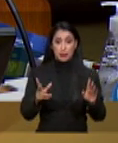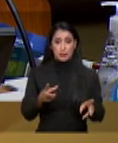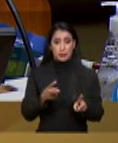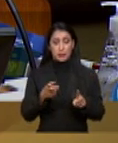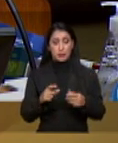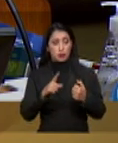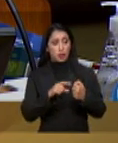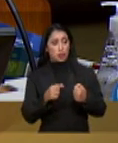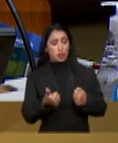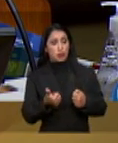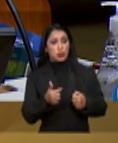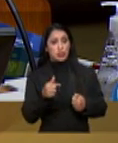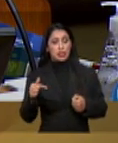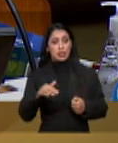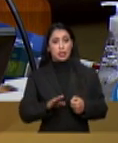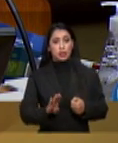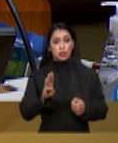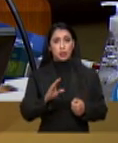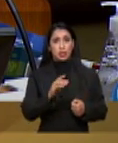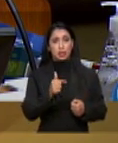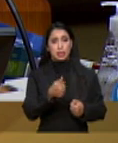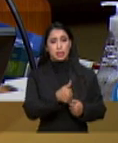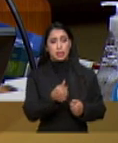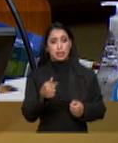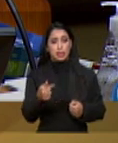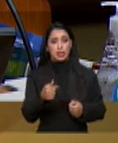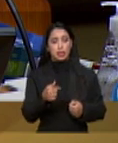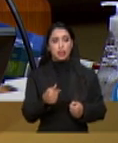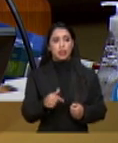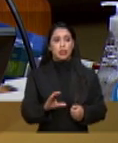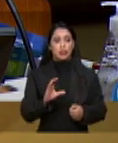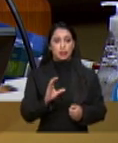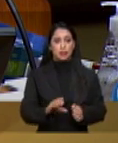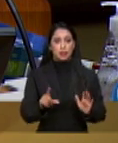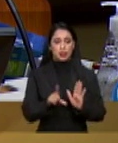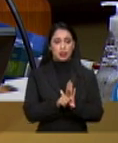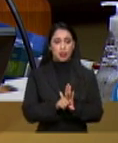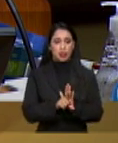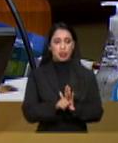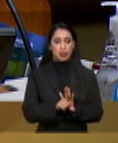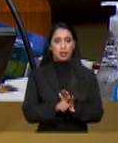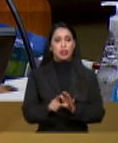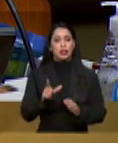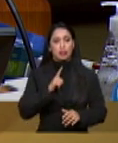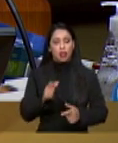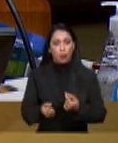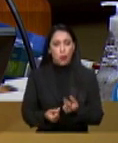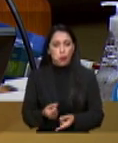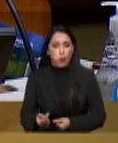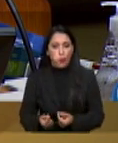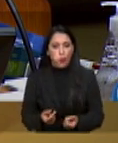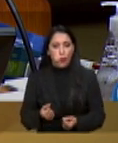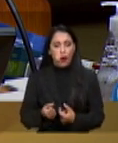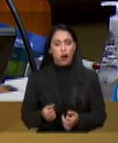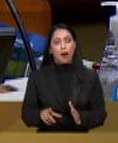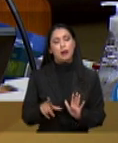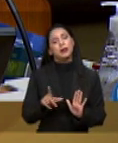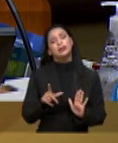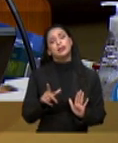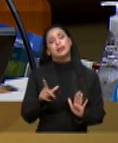aos artigos 17B e 17C da Lei 9613, a Lei de Lavagem, e artigo